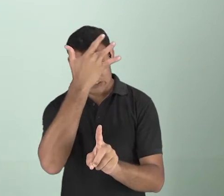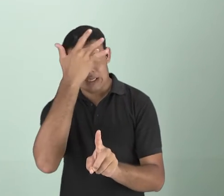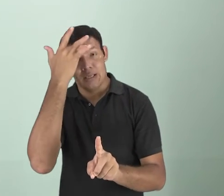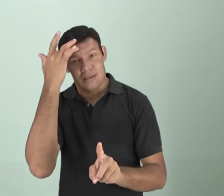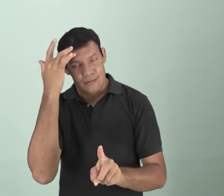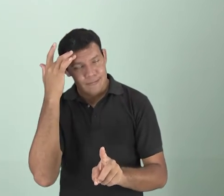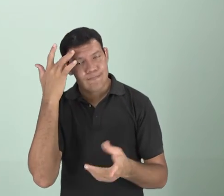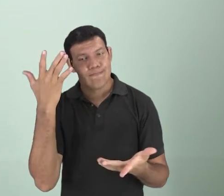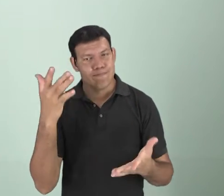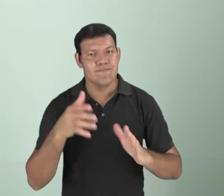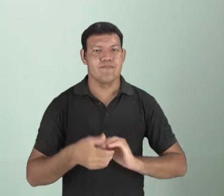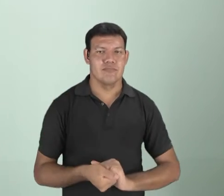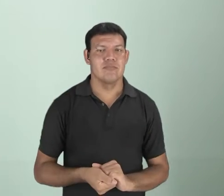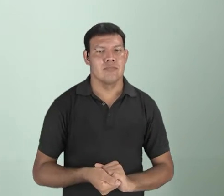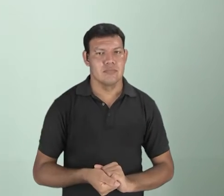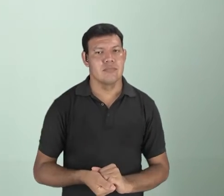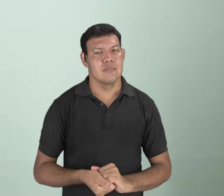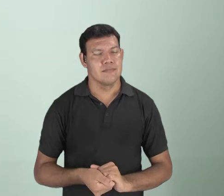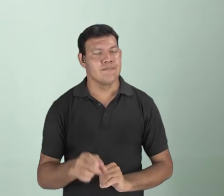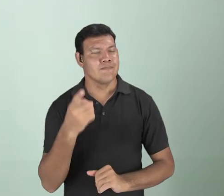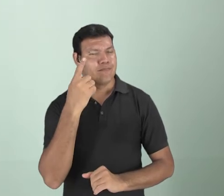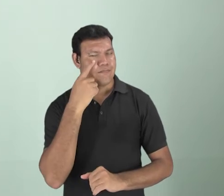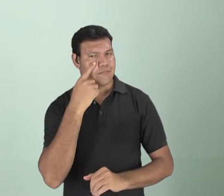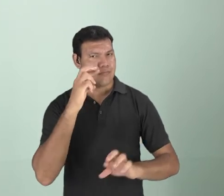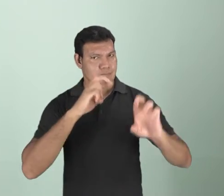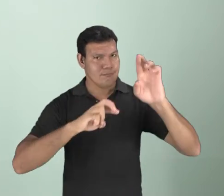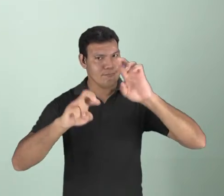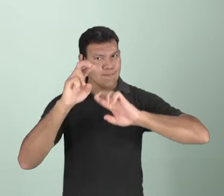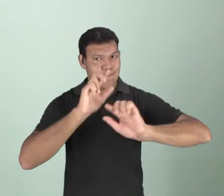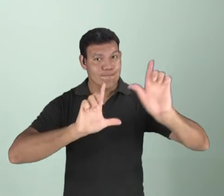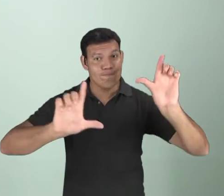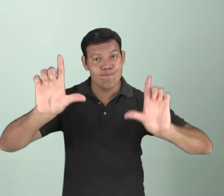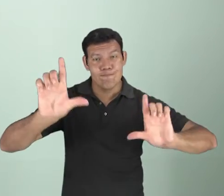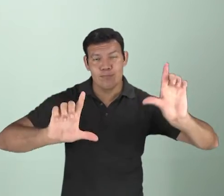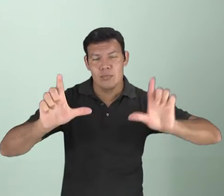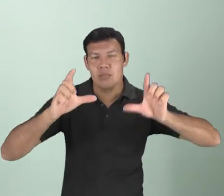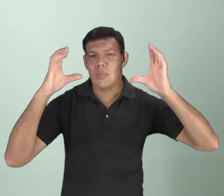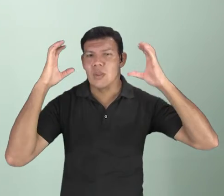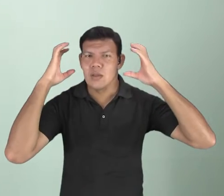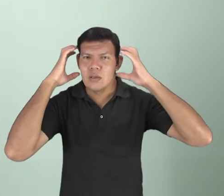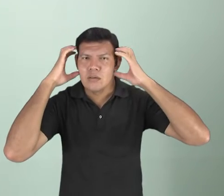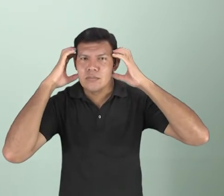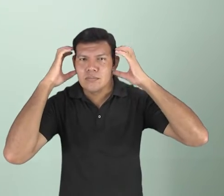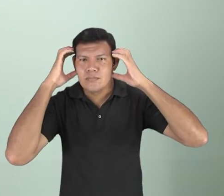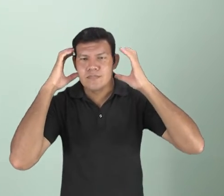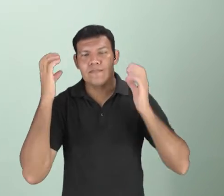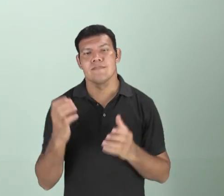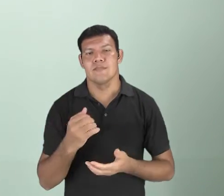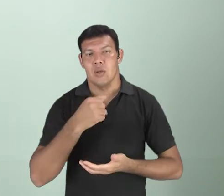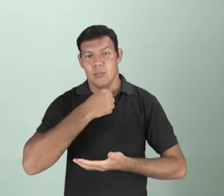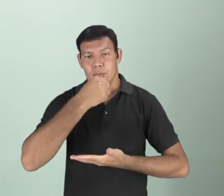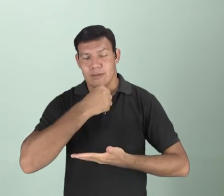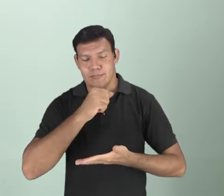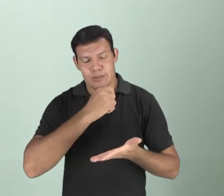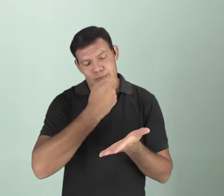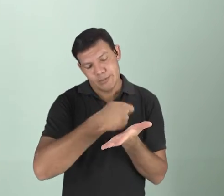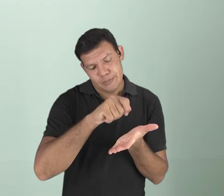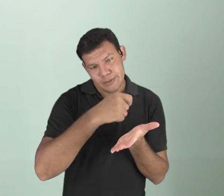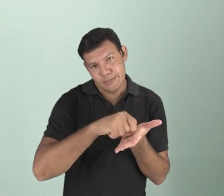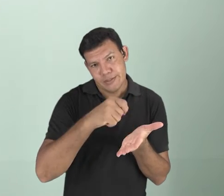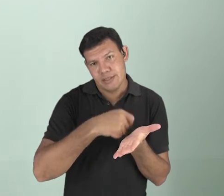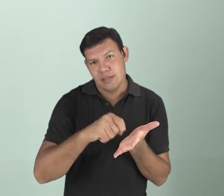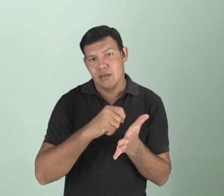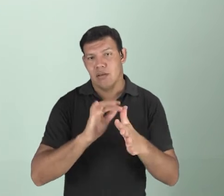nos incentivar. Nós podemos observar a televisão, o rádio, a imprensa escrita,